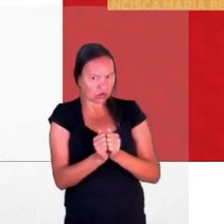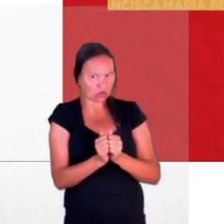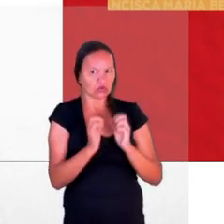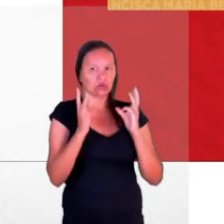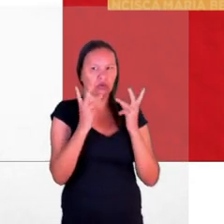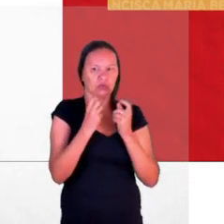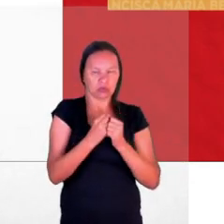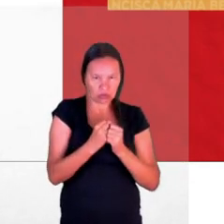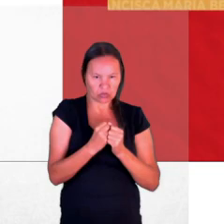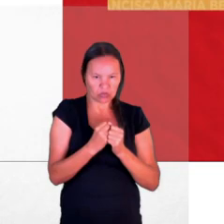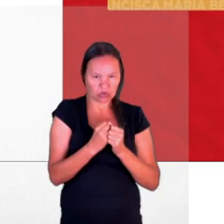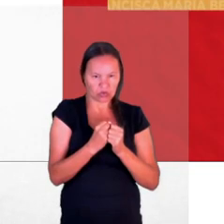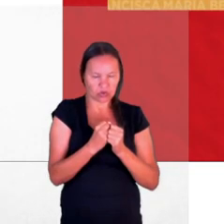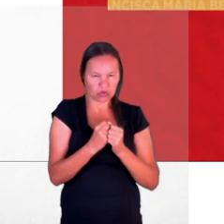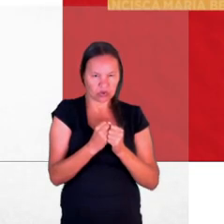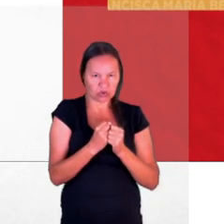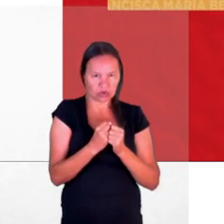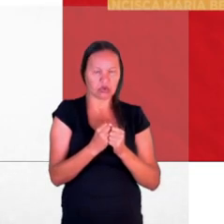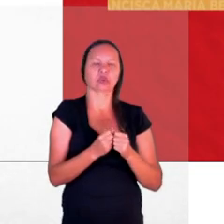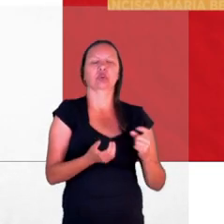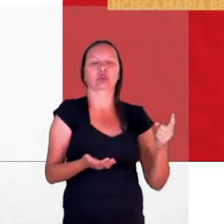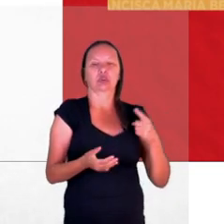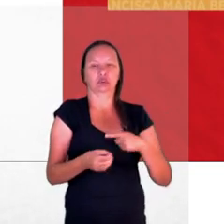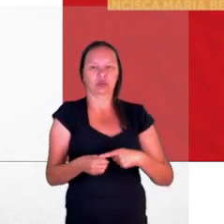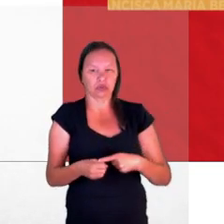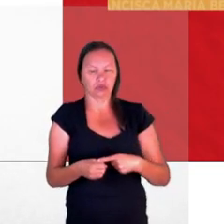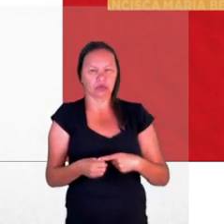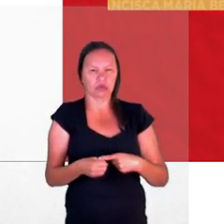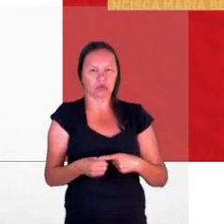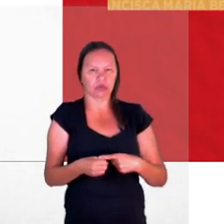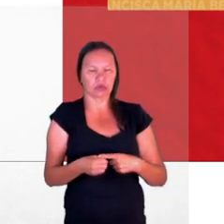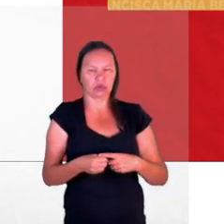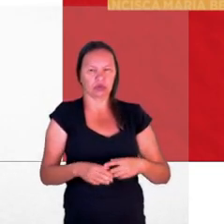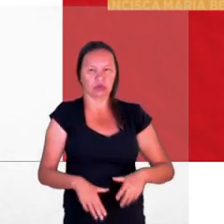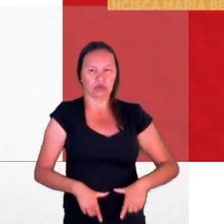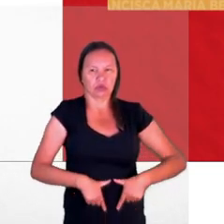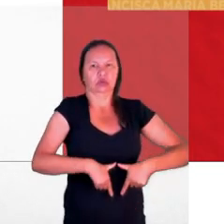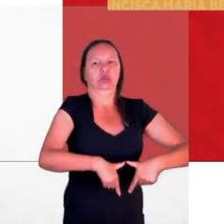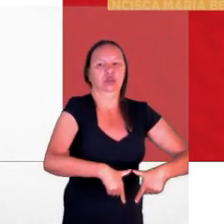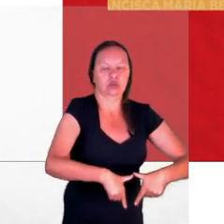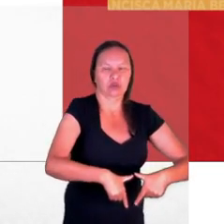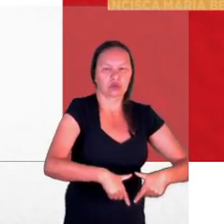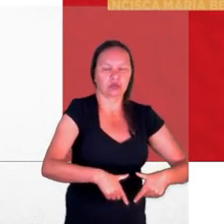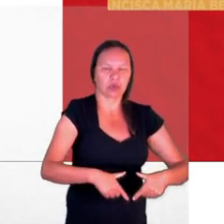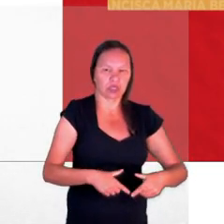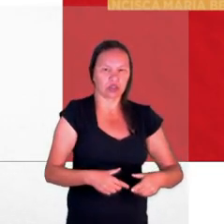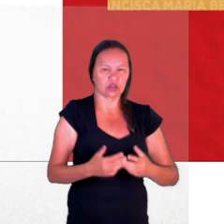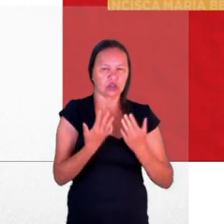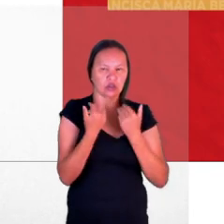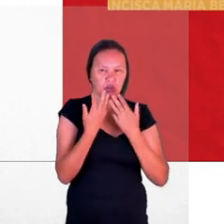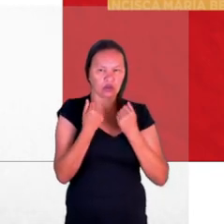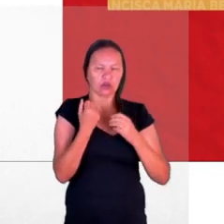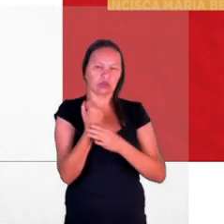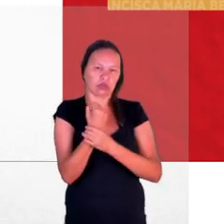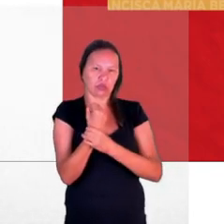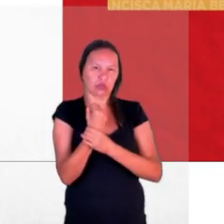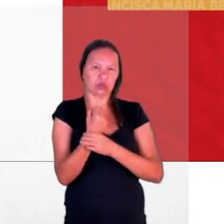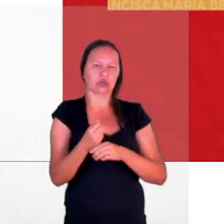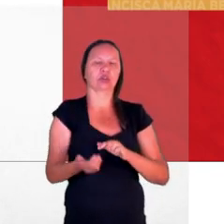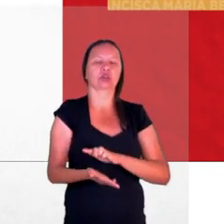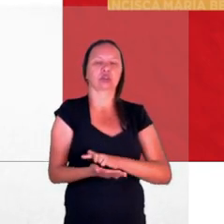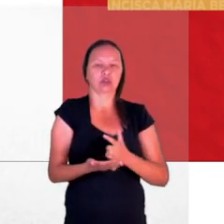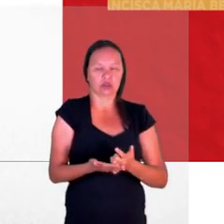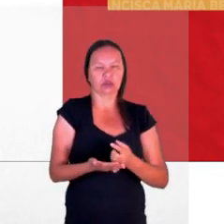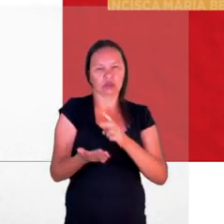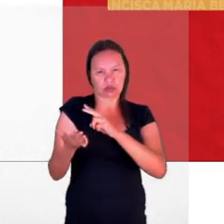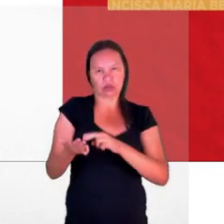eh referências foram trazidas aqui né na questão do combate à fome eu queria trazer como referência também a leitura de Carolina Maria de Jesus